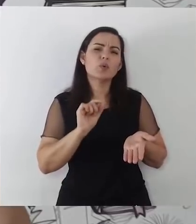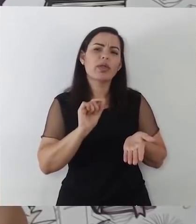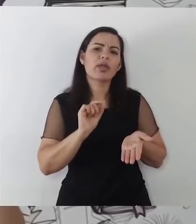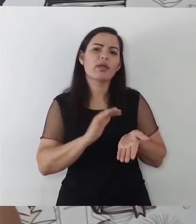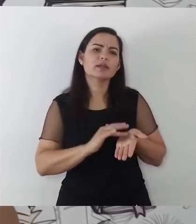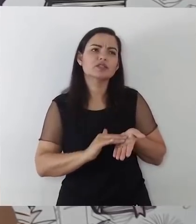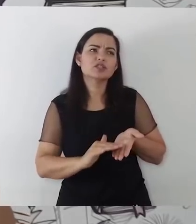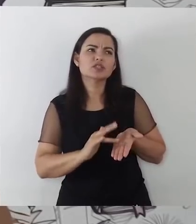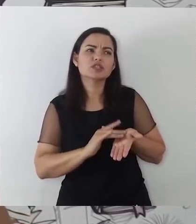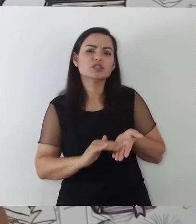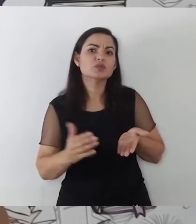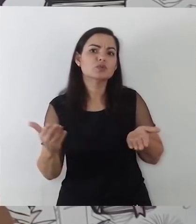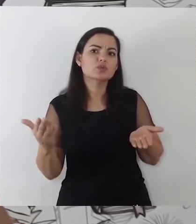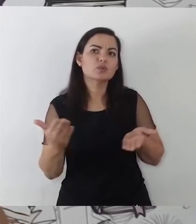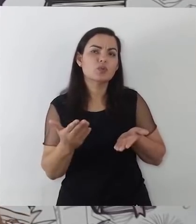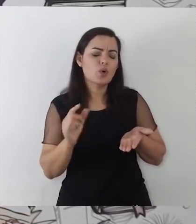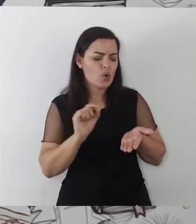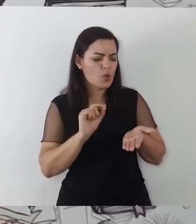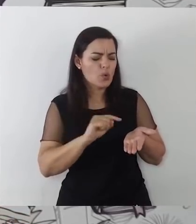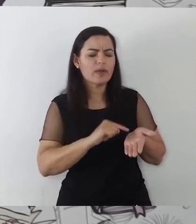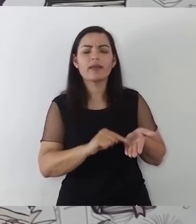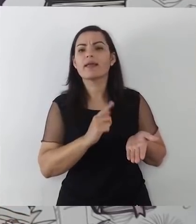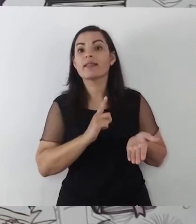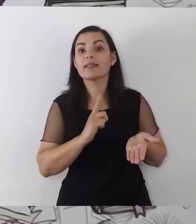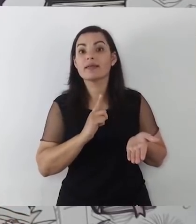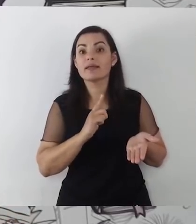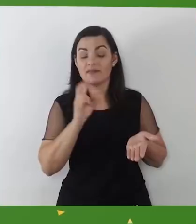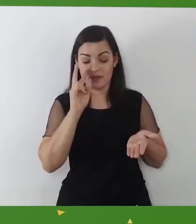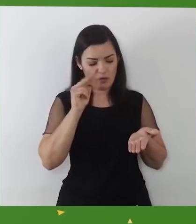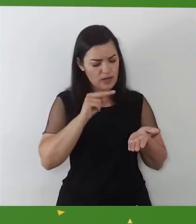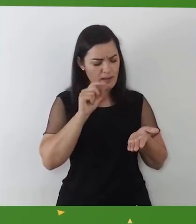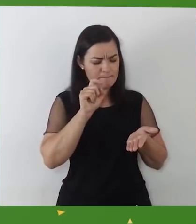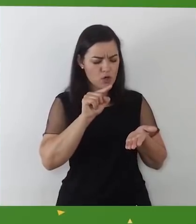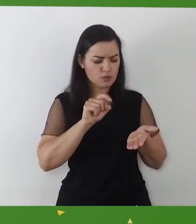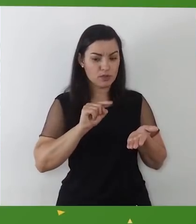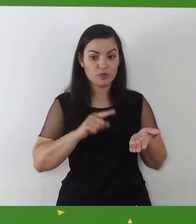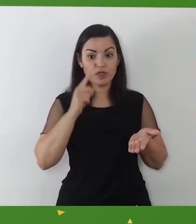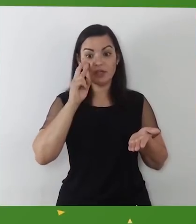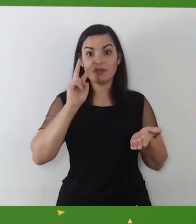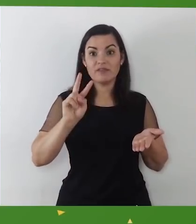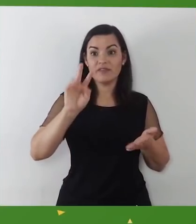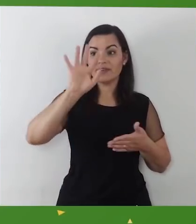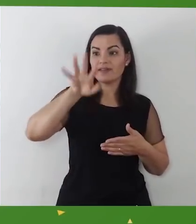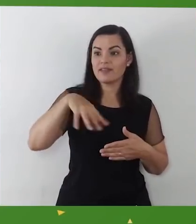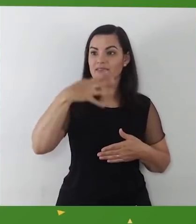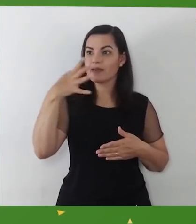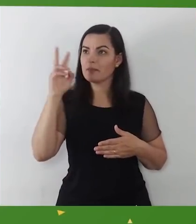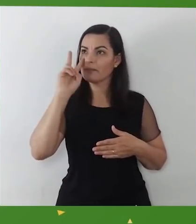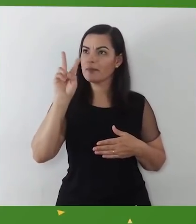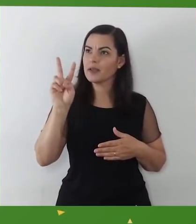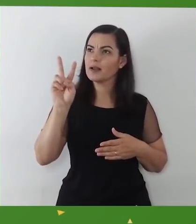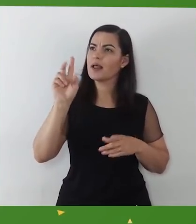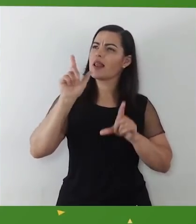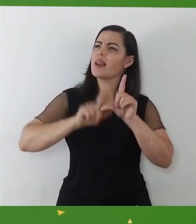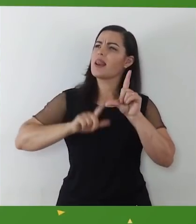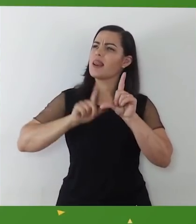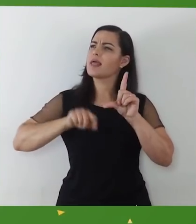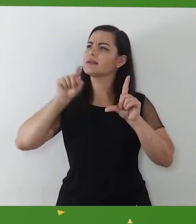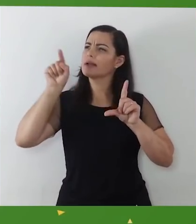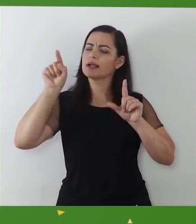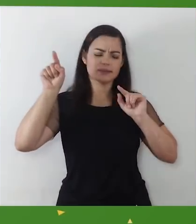Falar de Dona Dorina no Will é como ouvir o conto do Rubem Alves, A Galinha e a